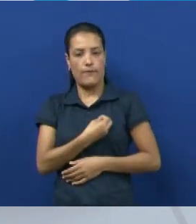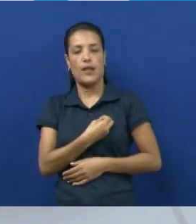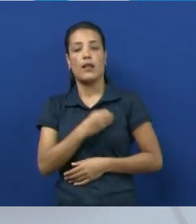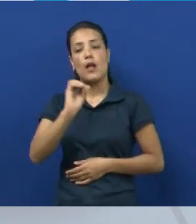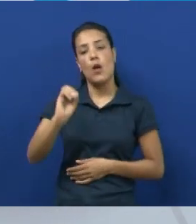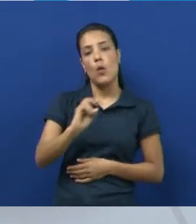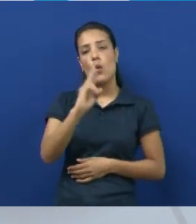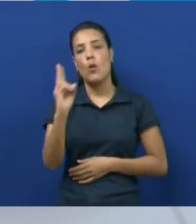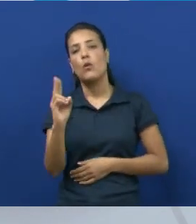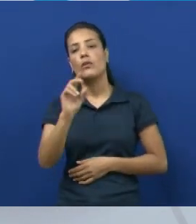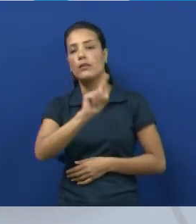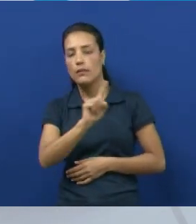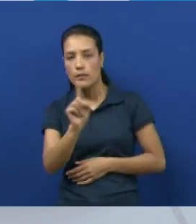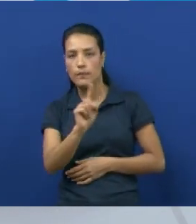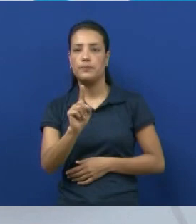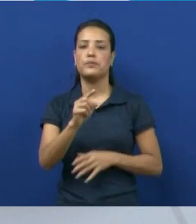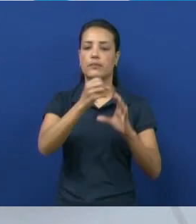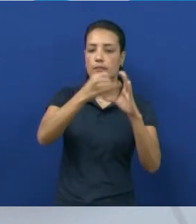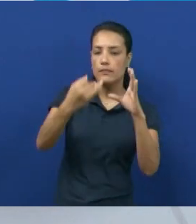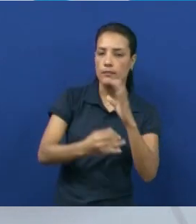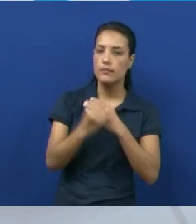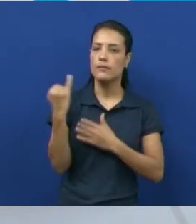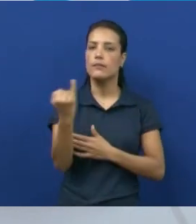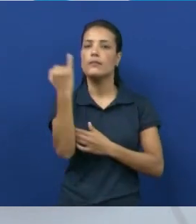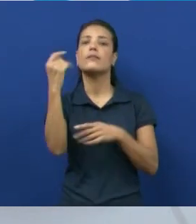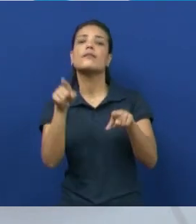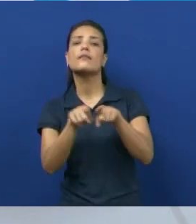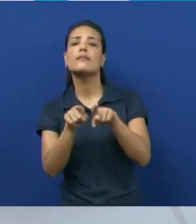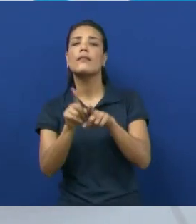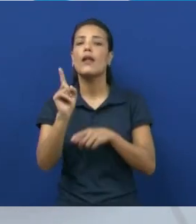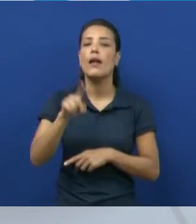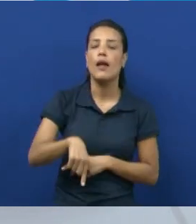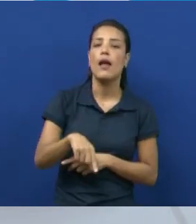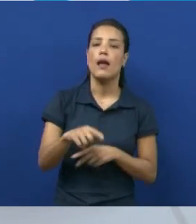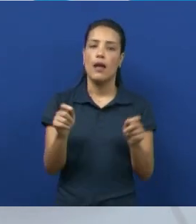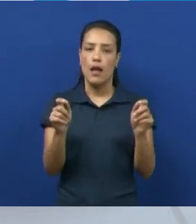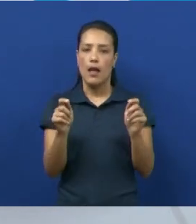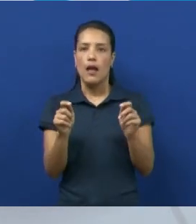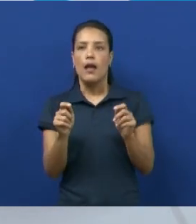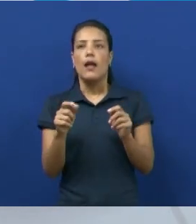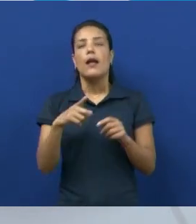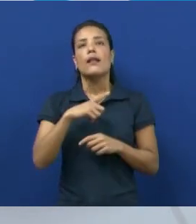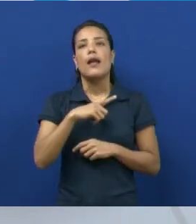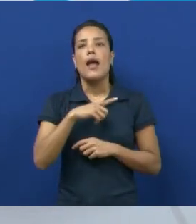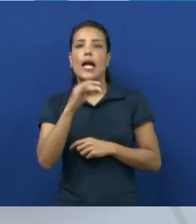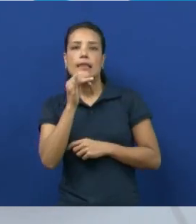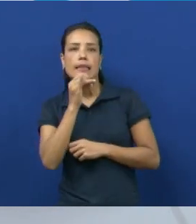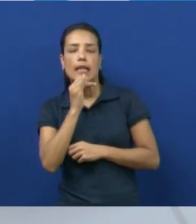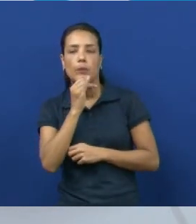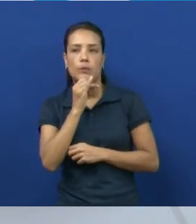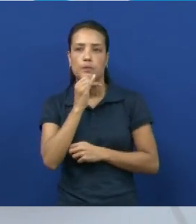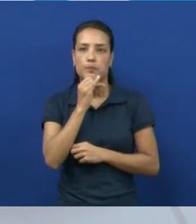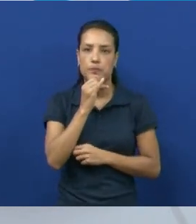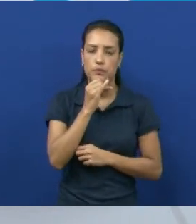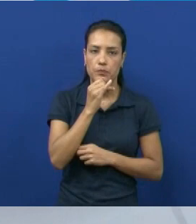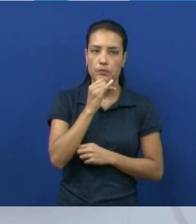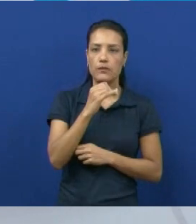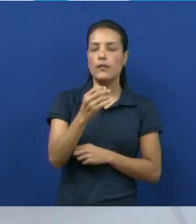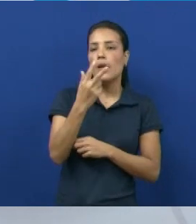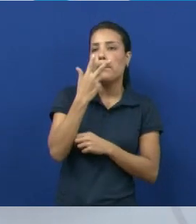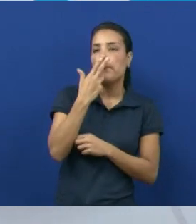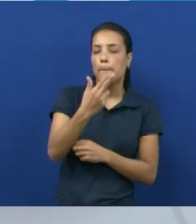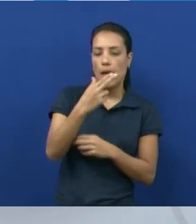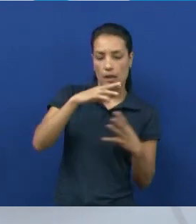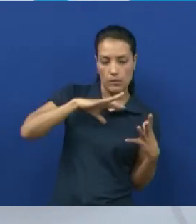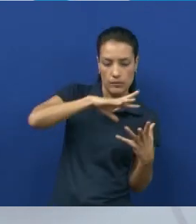Algumas características bem importantes de Marte também é que ele possui algumas estações do ano, que parece bastante com a Terra,